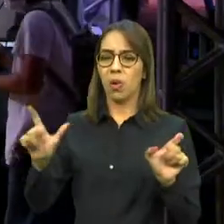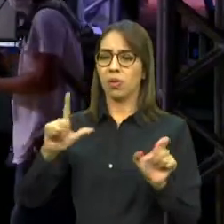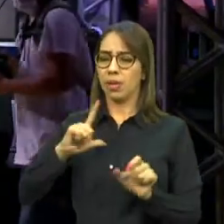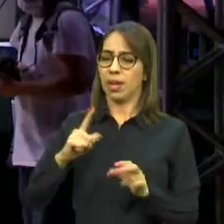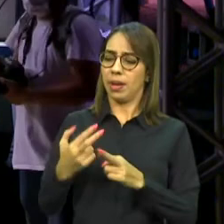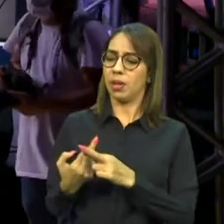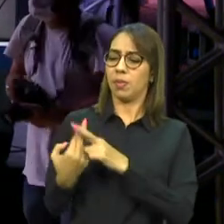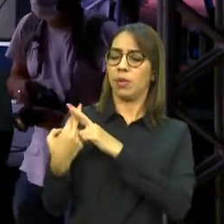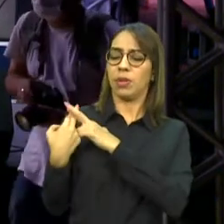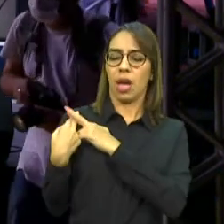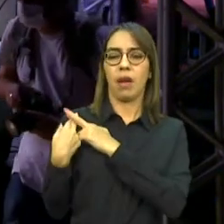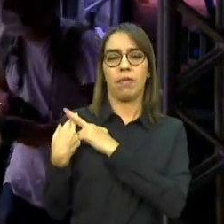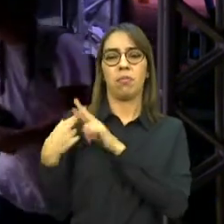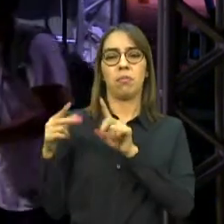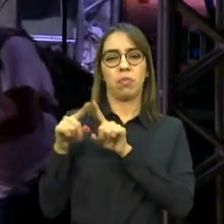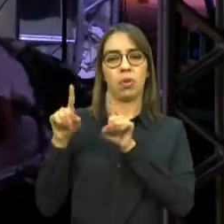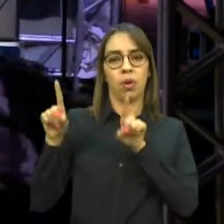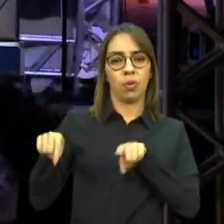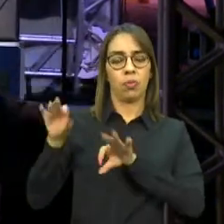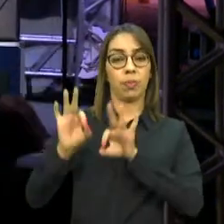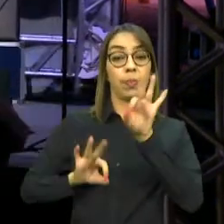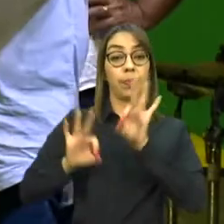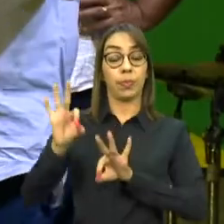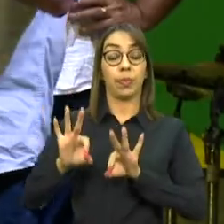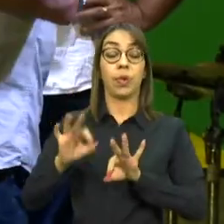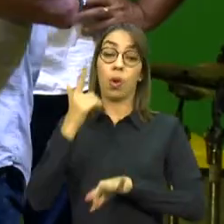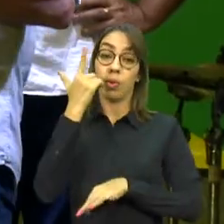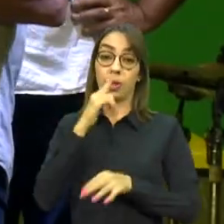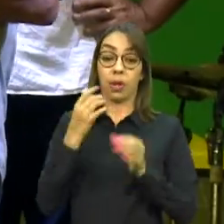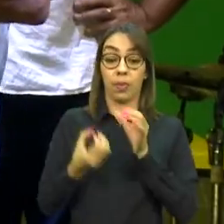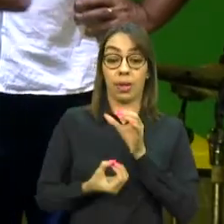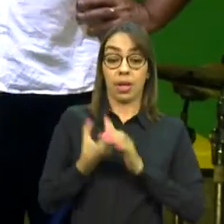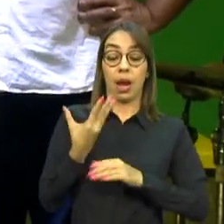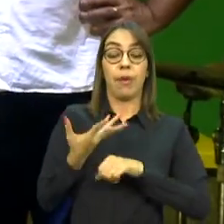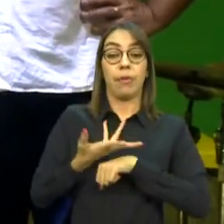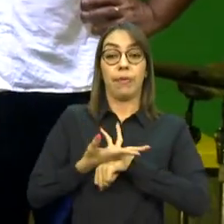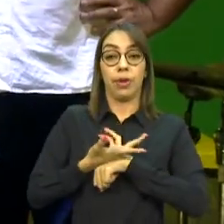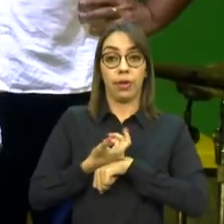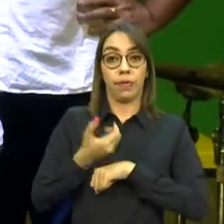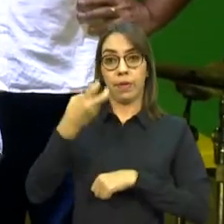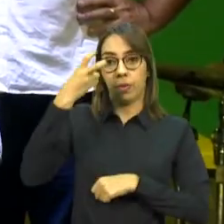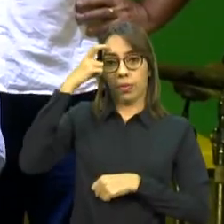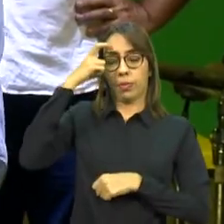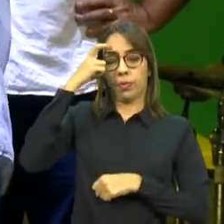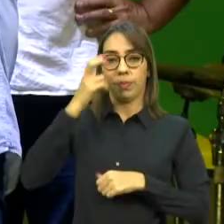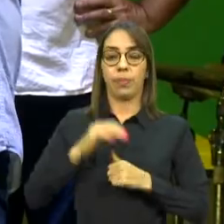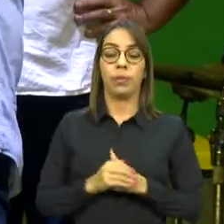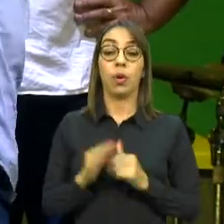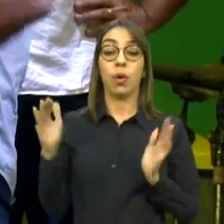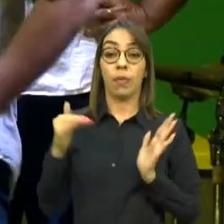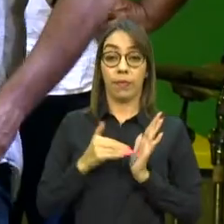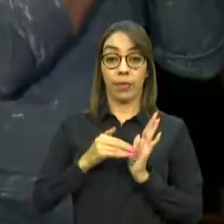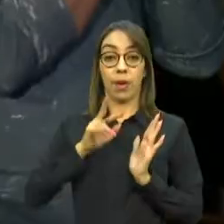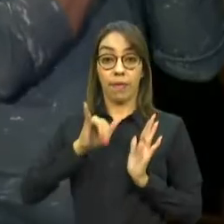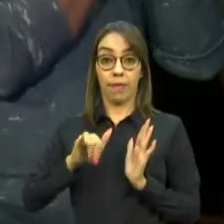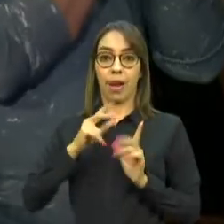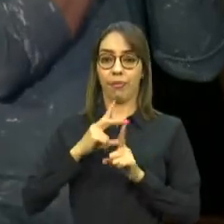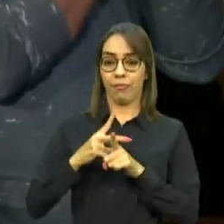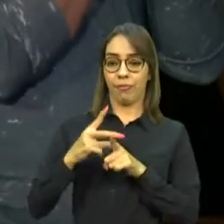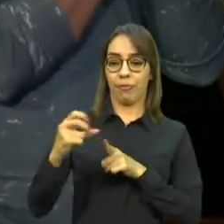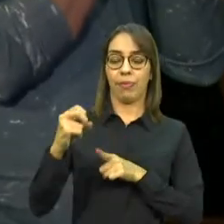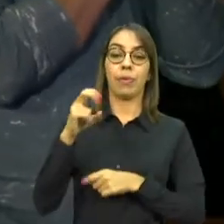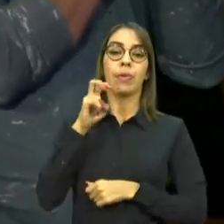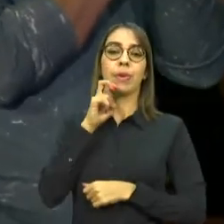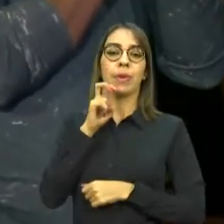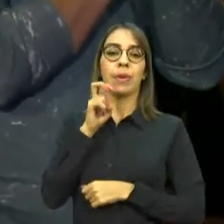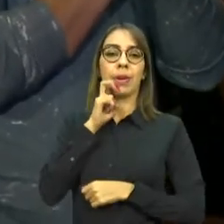Está se realizando esse festival cultural. O resultado final dos vencedores será divulgado nesta quinta-feira, após a